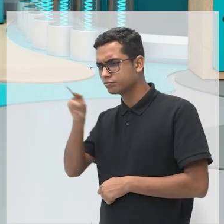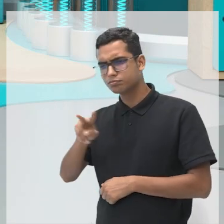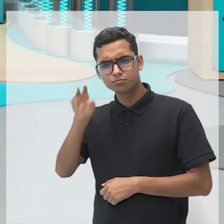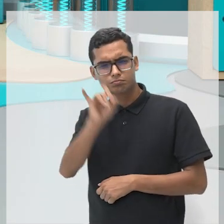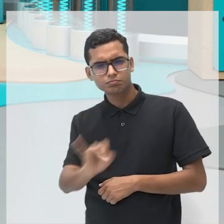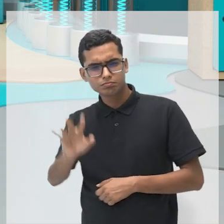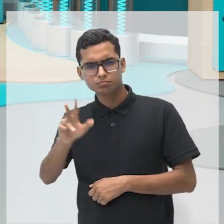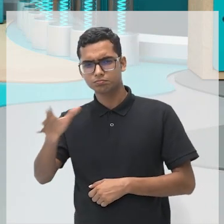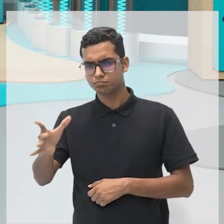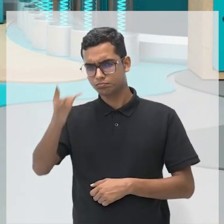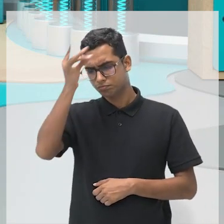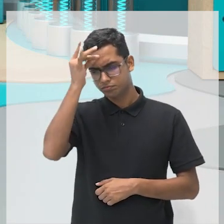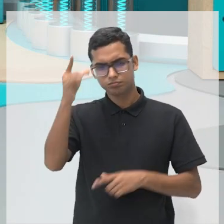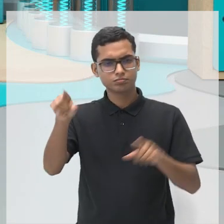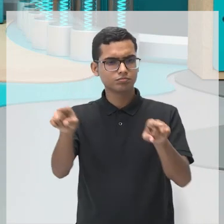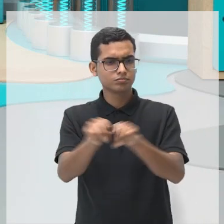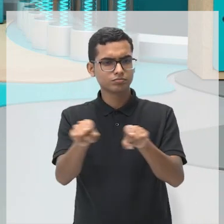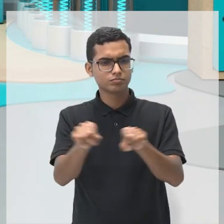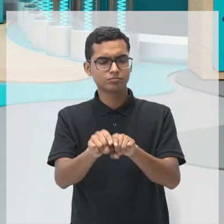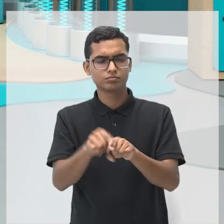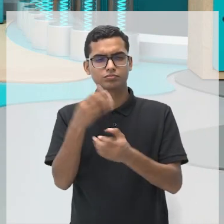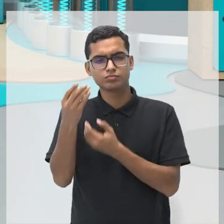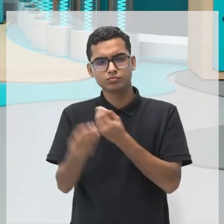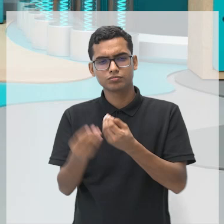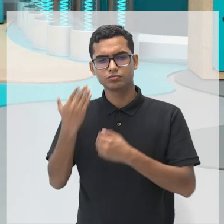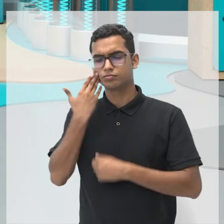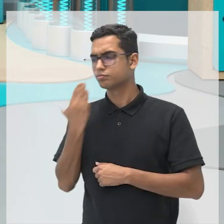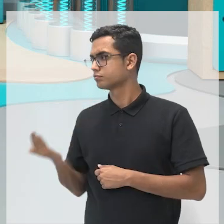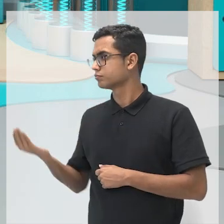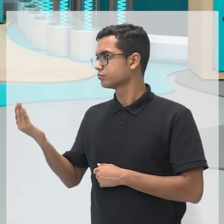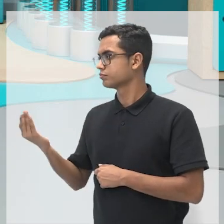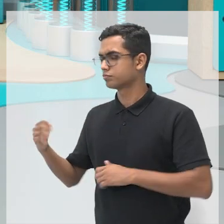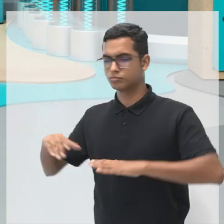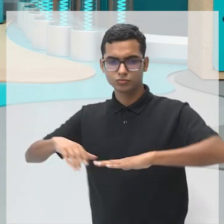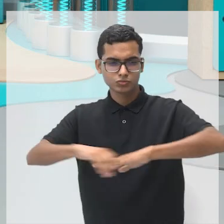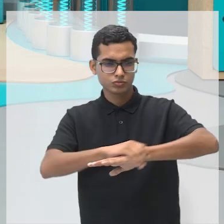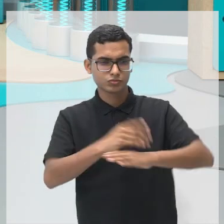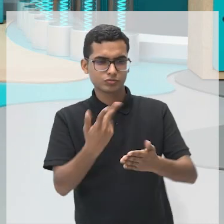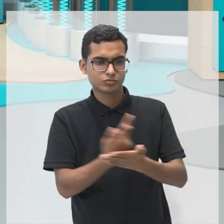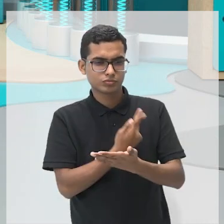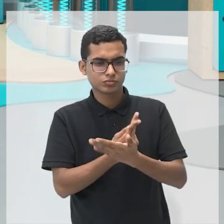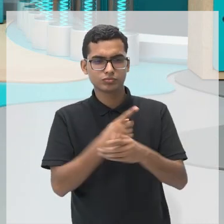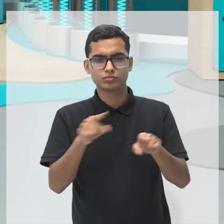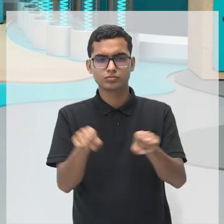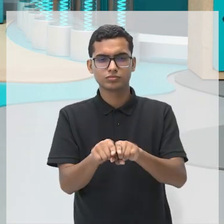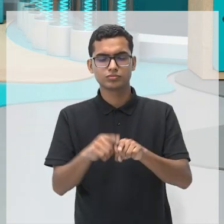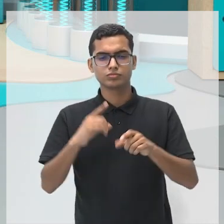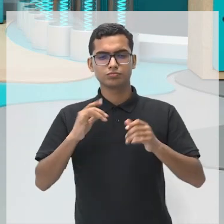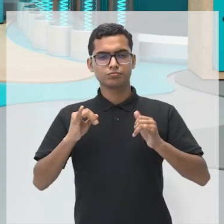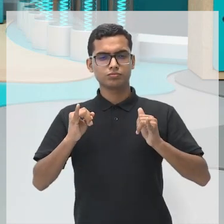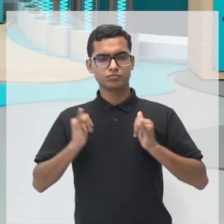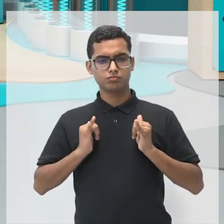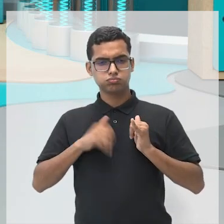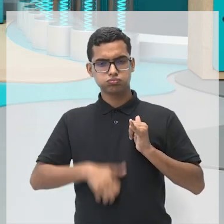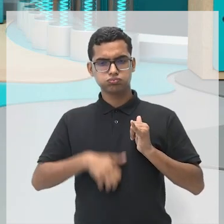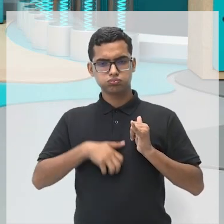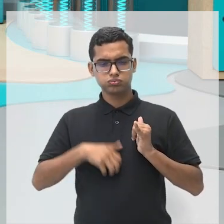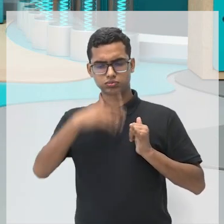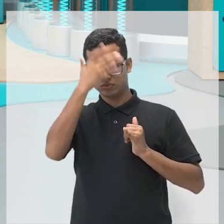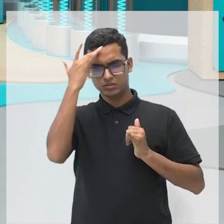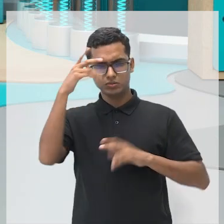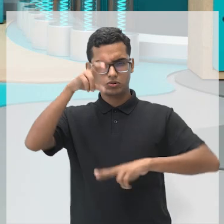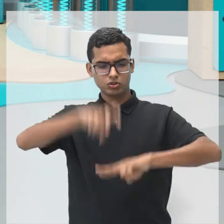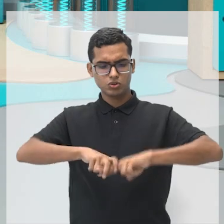vocês lembrarem dos desvios posturais, dos calçados inadequados, do sedentarismo, que é o indivíduo sentado